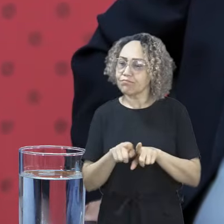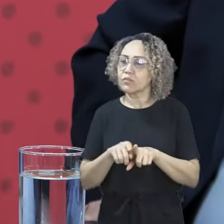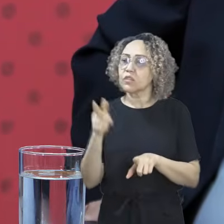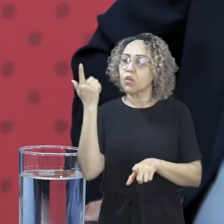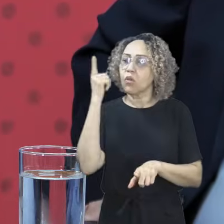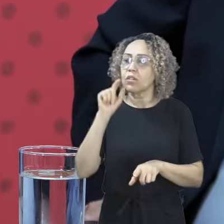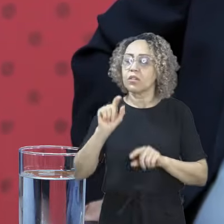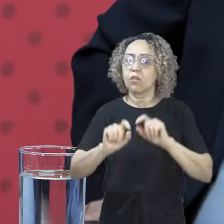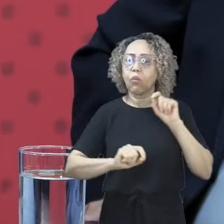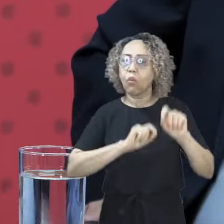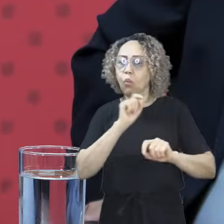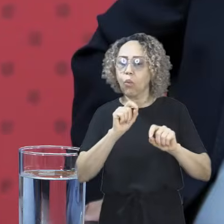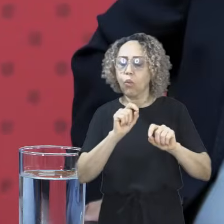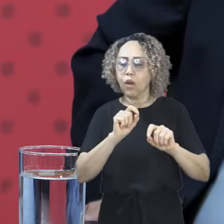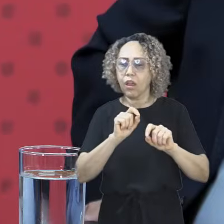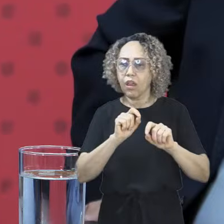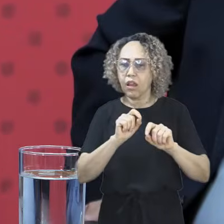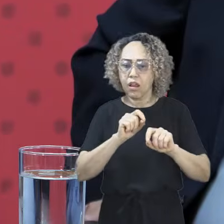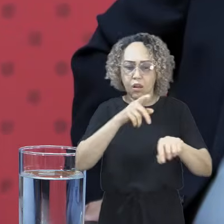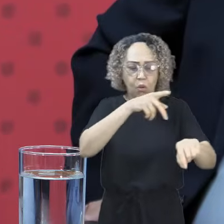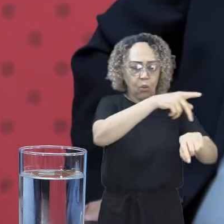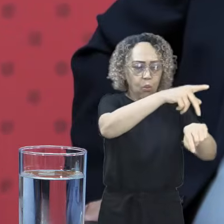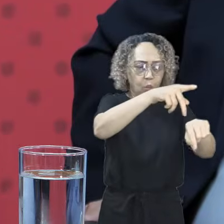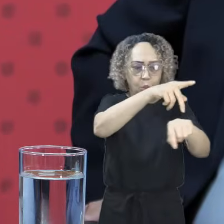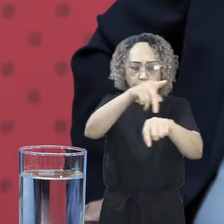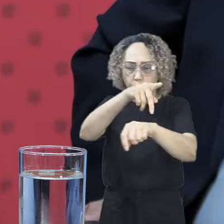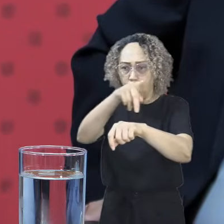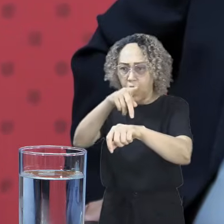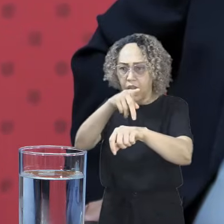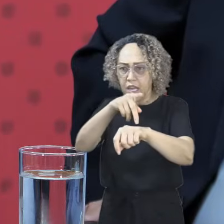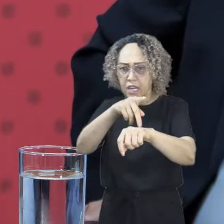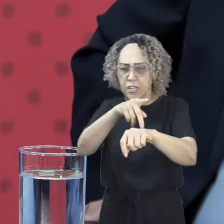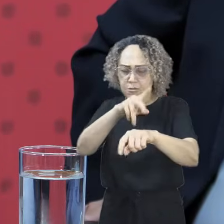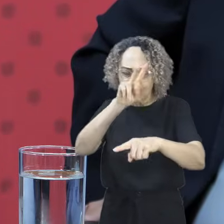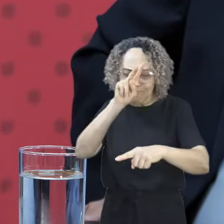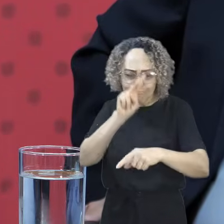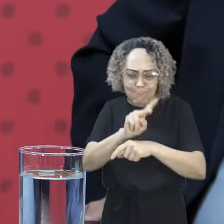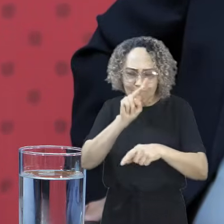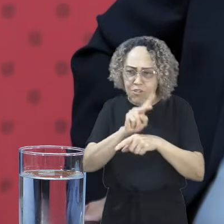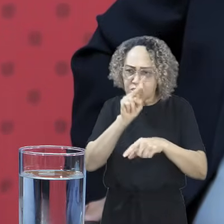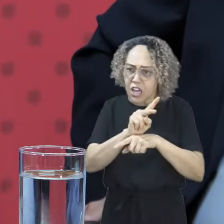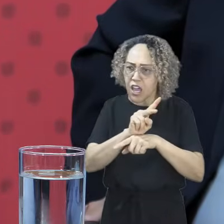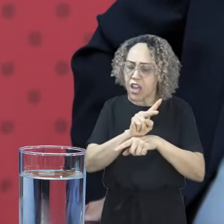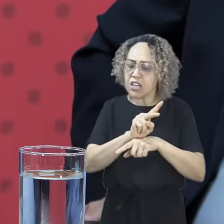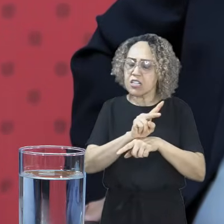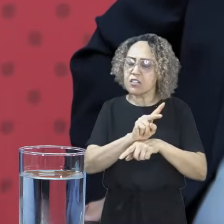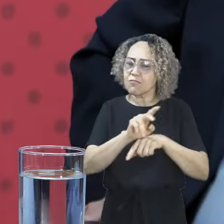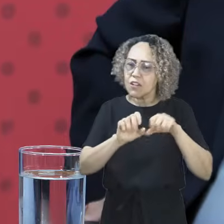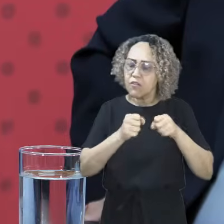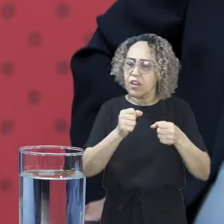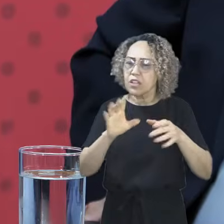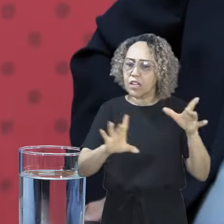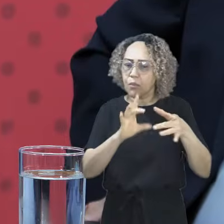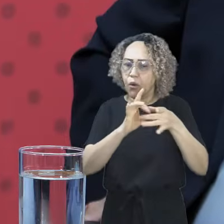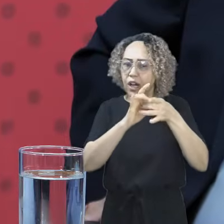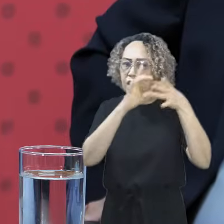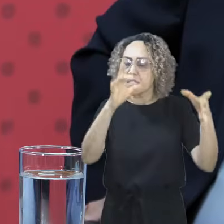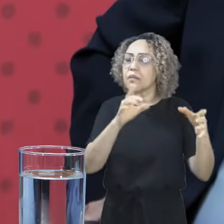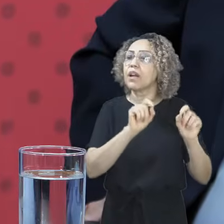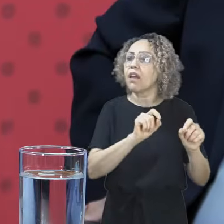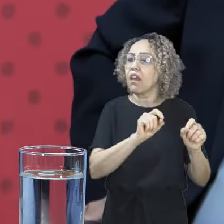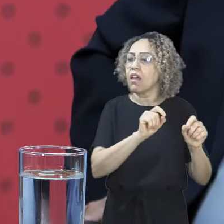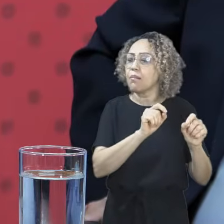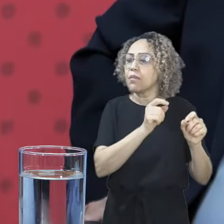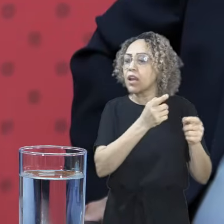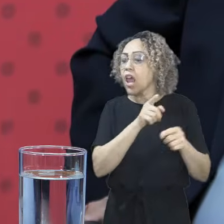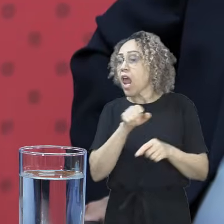à mesa os países que defendem a democracia para que essa prática do governo Trump não seja naturalizada, ela